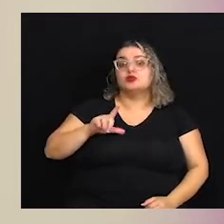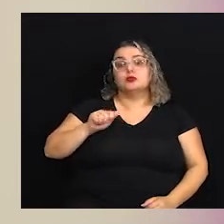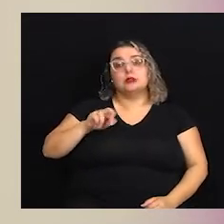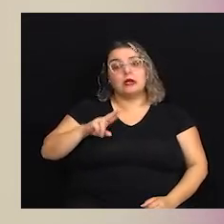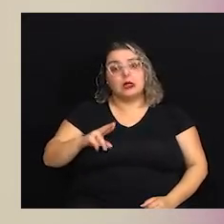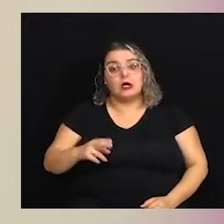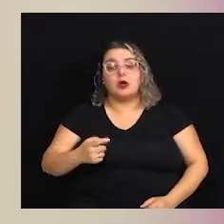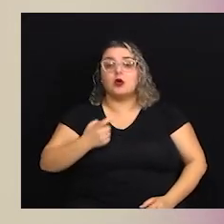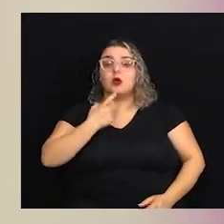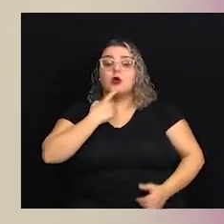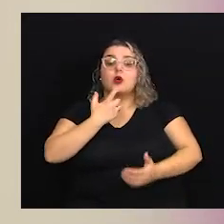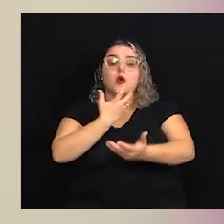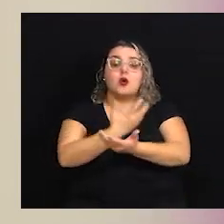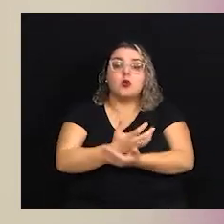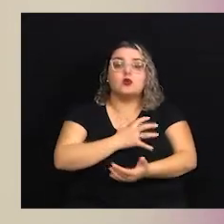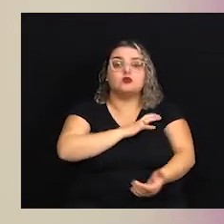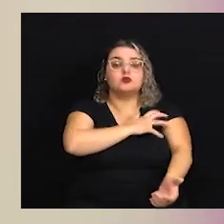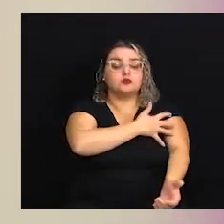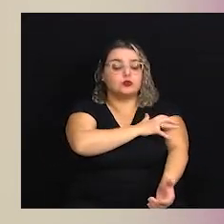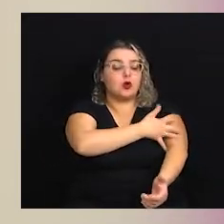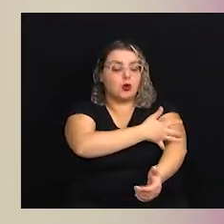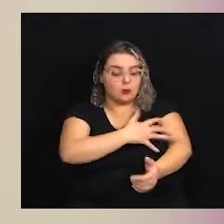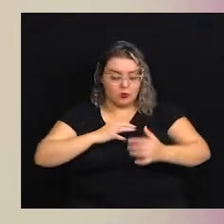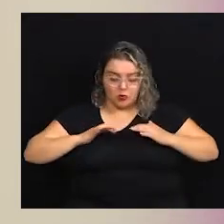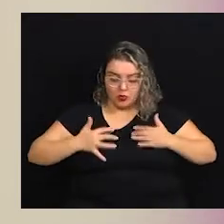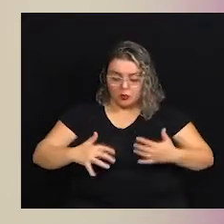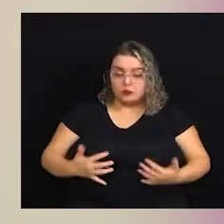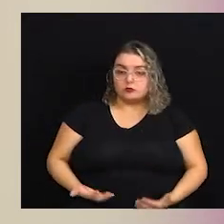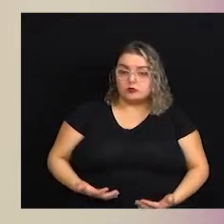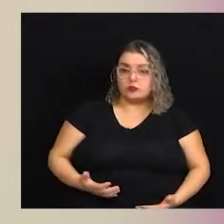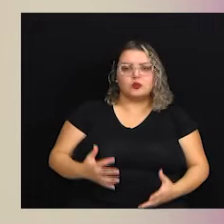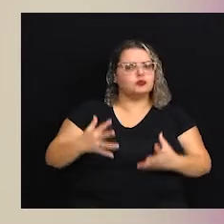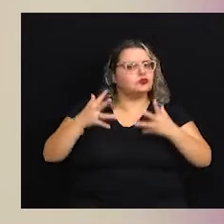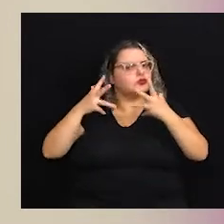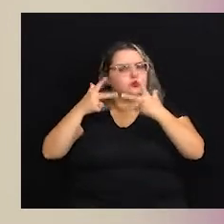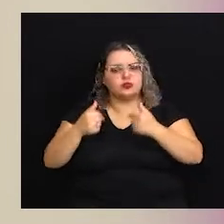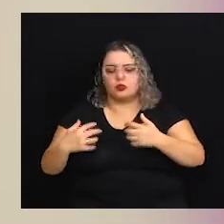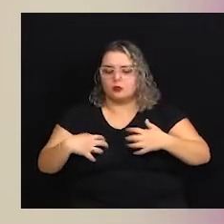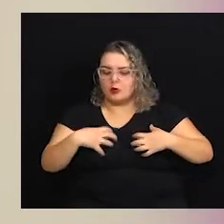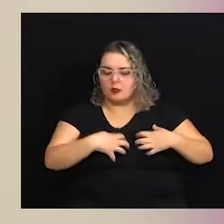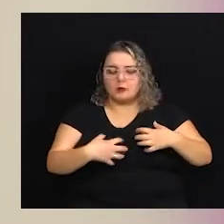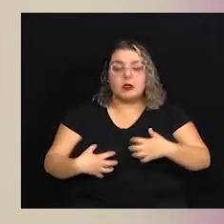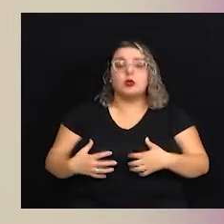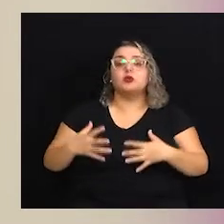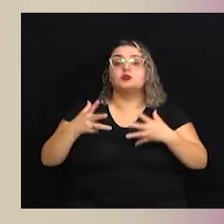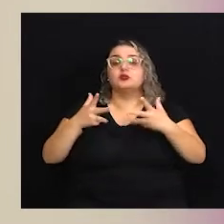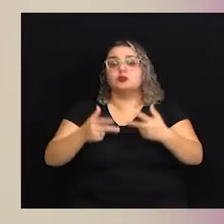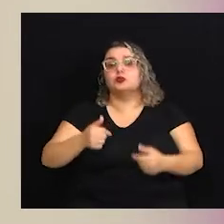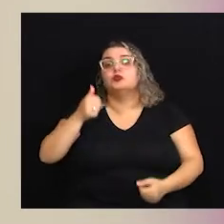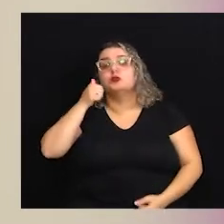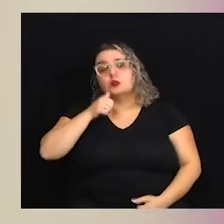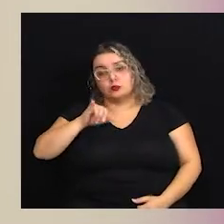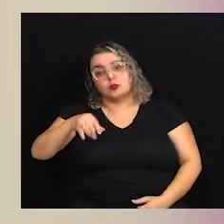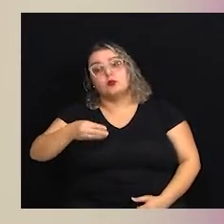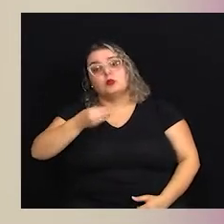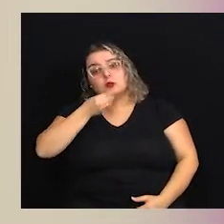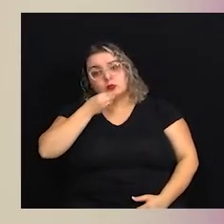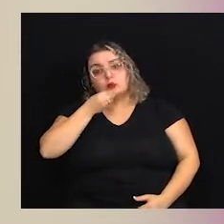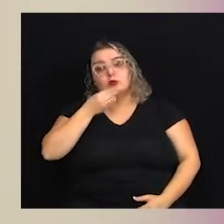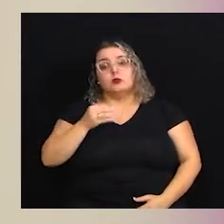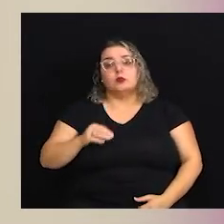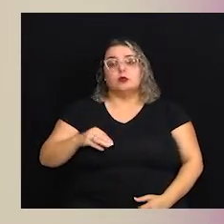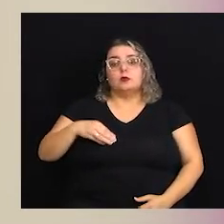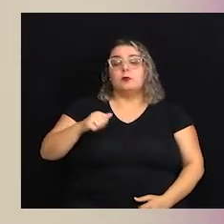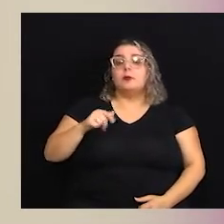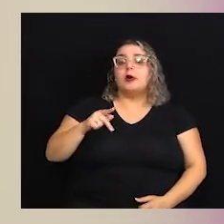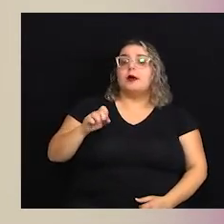vascular, óssea, muscular, todos os seus órgãos, todo o sistema, mapear mesmo, tá, Vivi? Eu penso que se toda mulher tiver essa